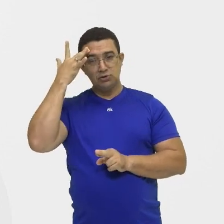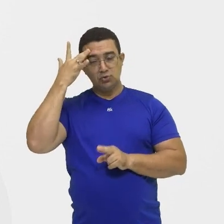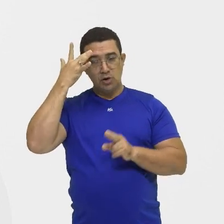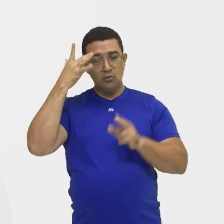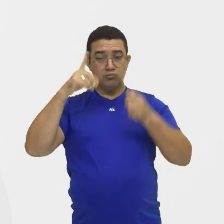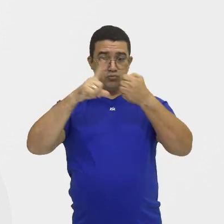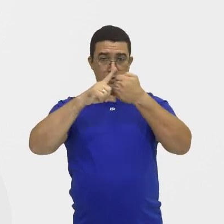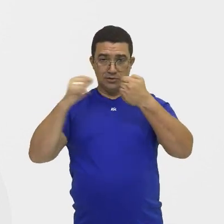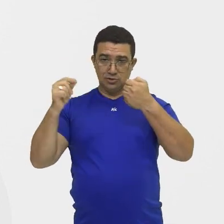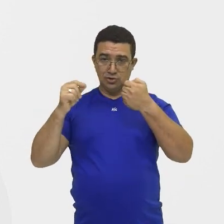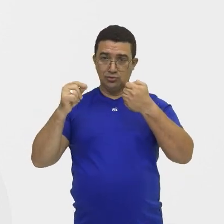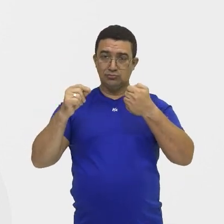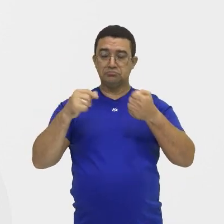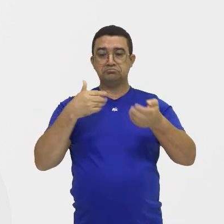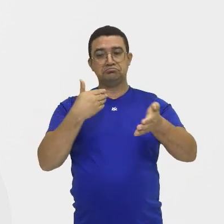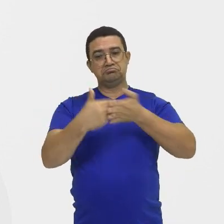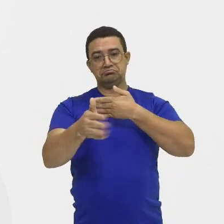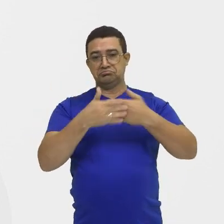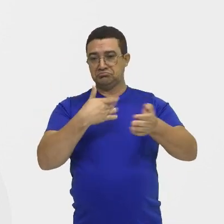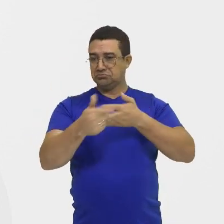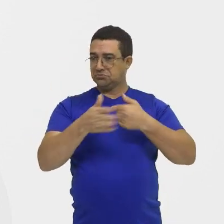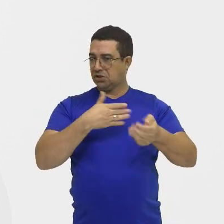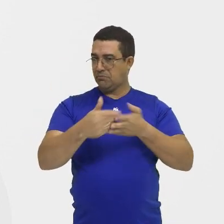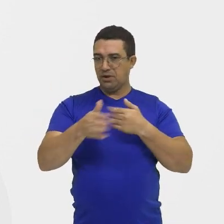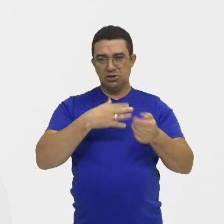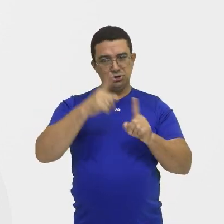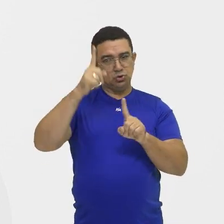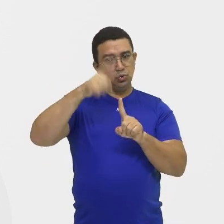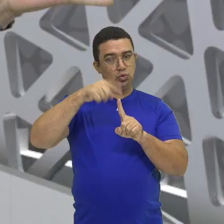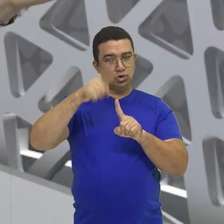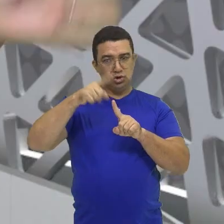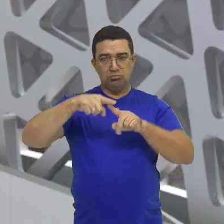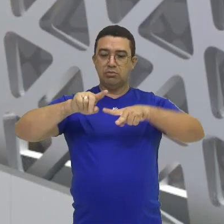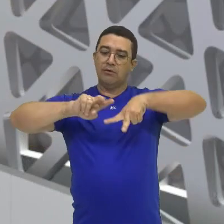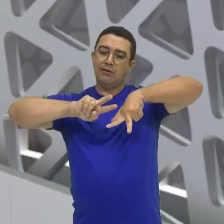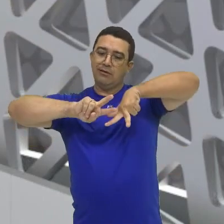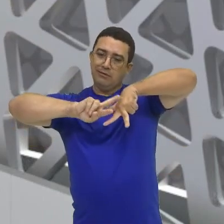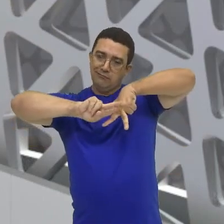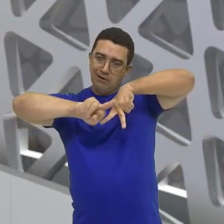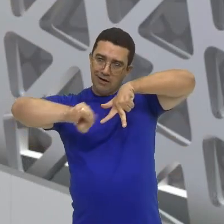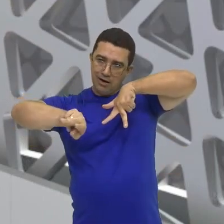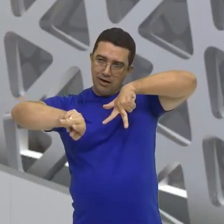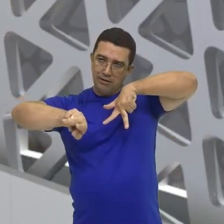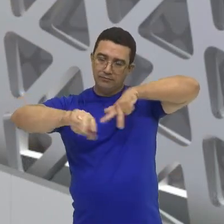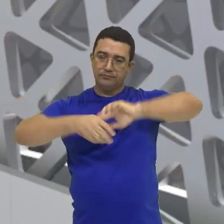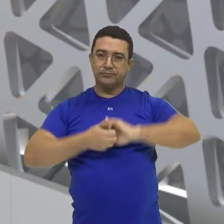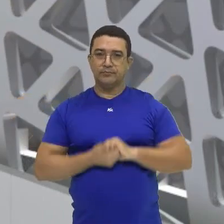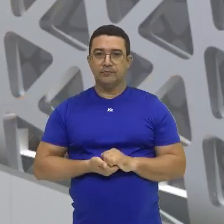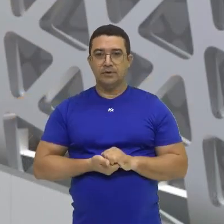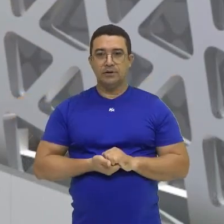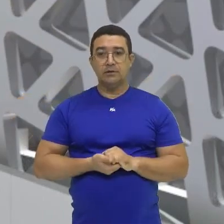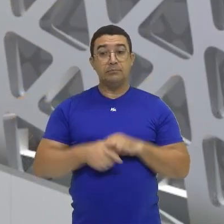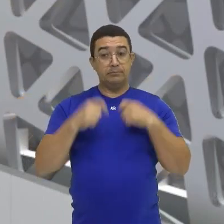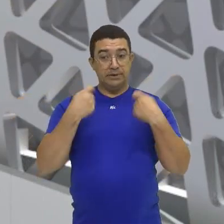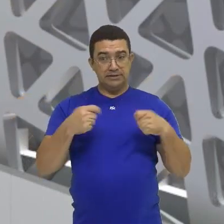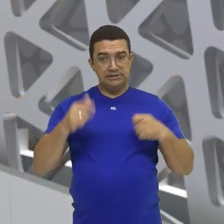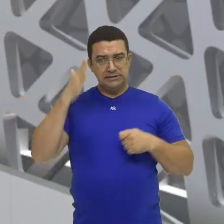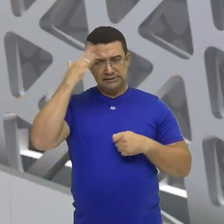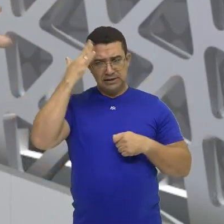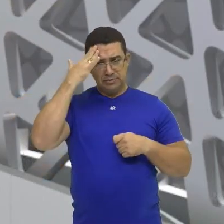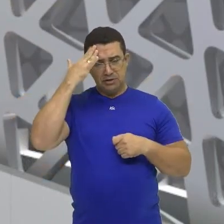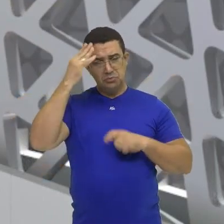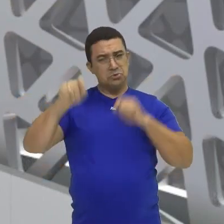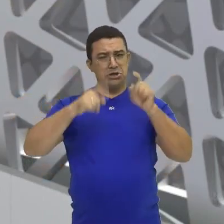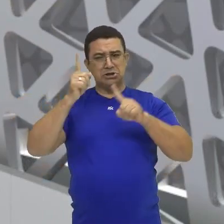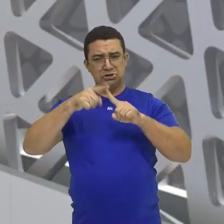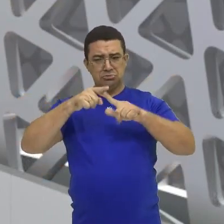artigo independem de orientação sexual. Ah, isso aí é importante, né? Você entender que independente de orientação